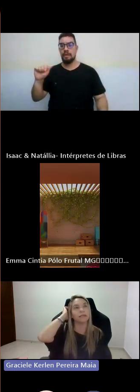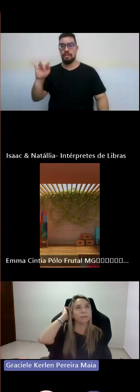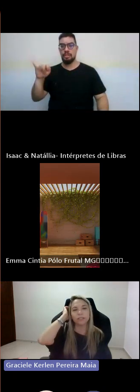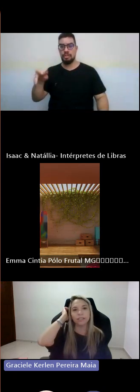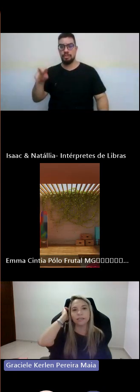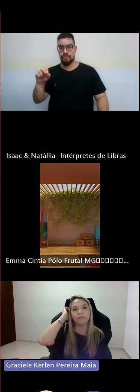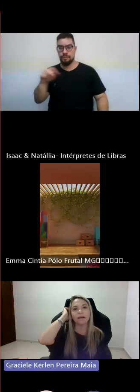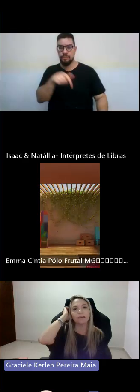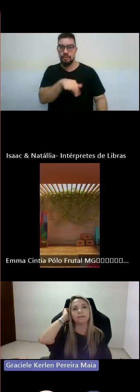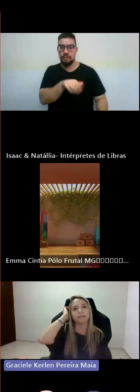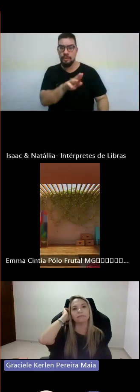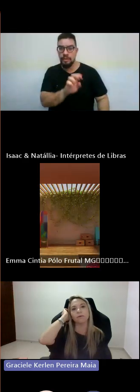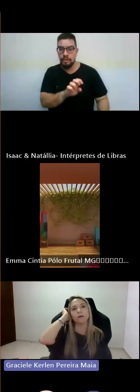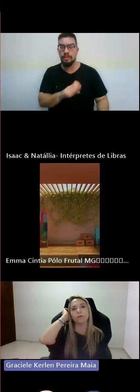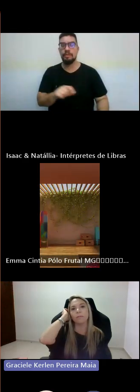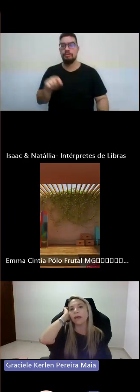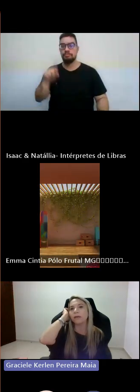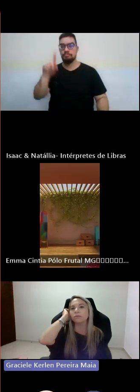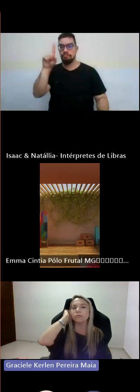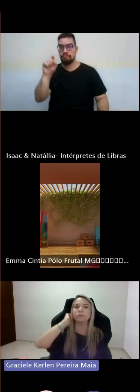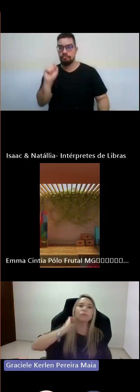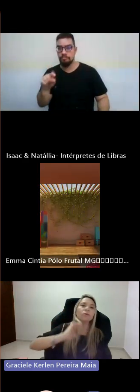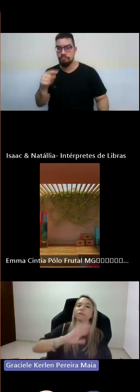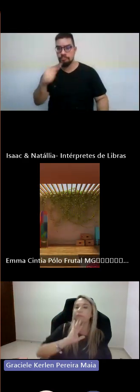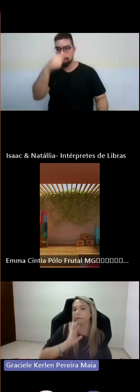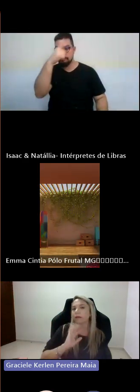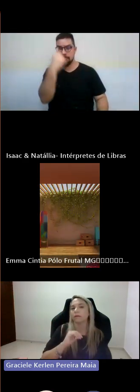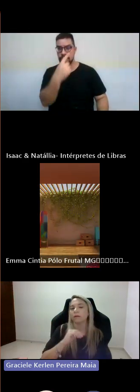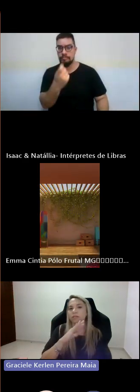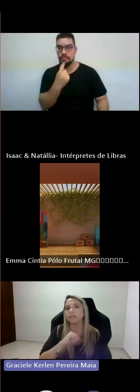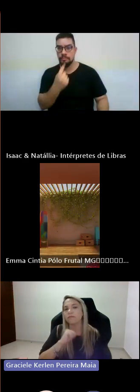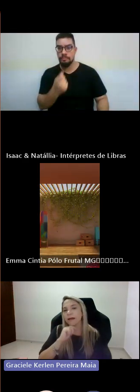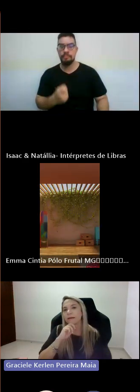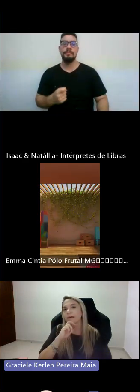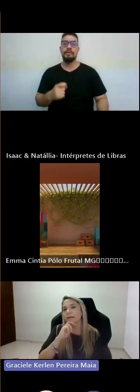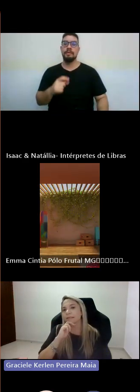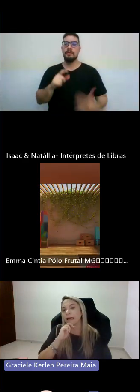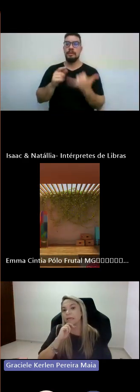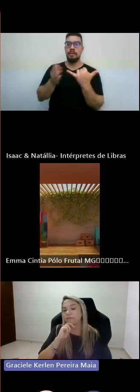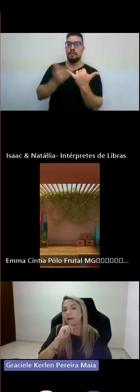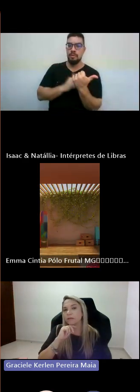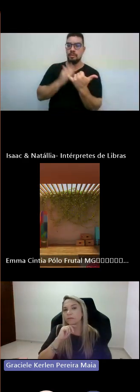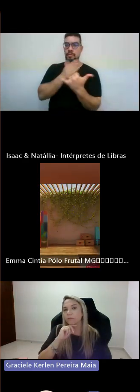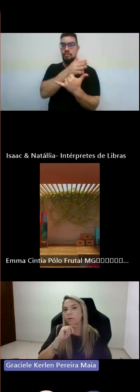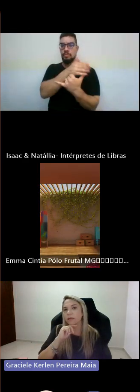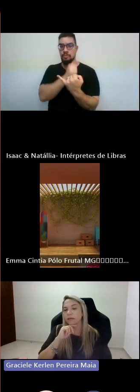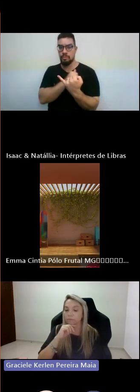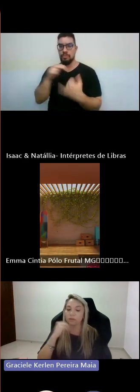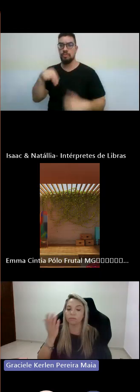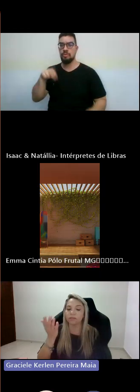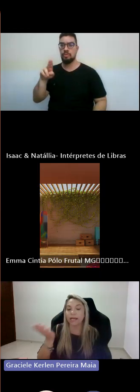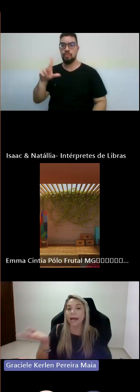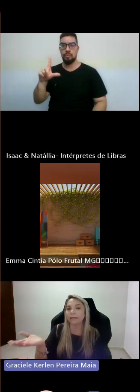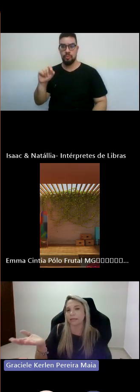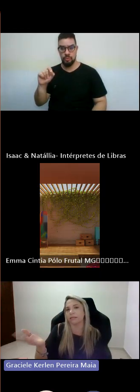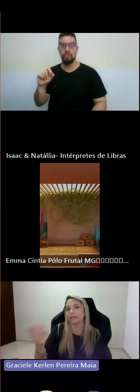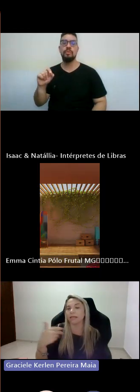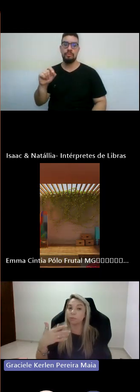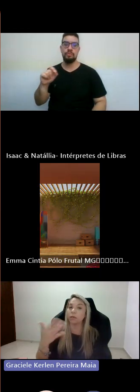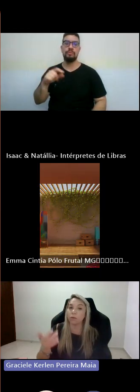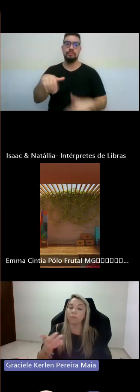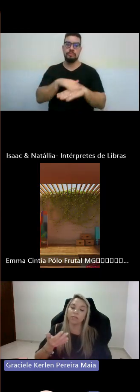afirmativas, exclamativas, com argumento, nulo, enfim. Então, a gente vai estar aí falando um pouquinho, nós vamos chegar